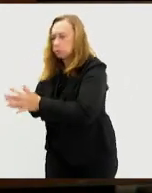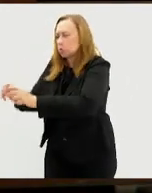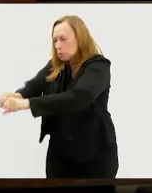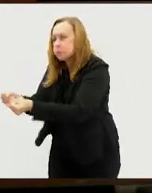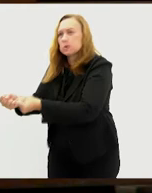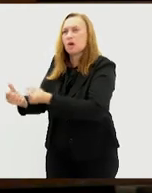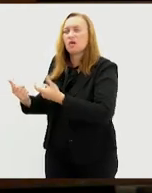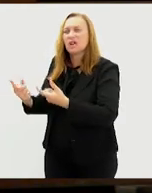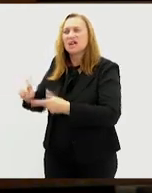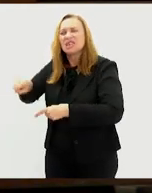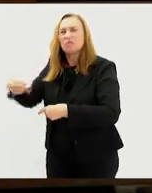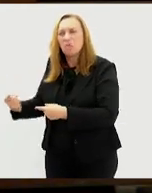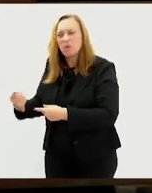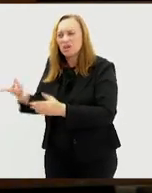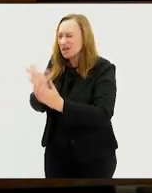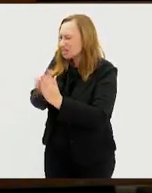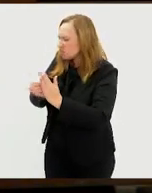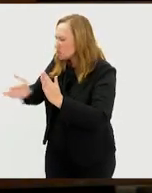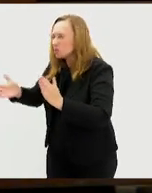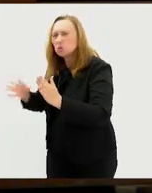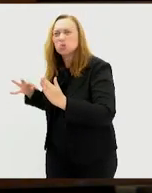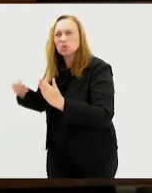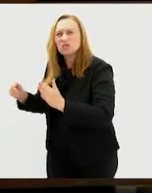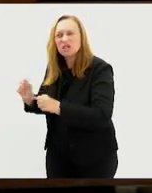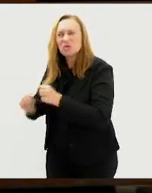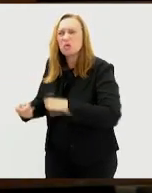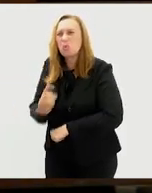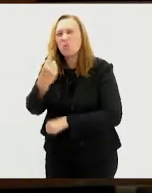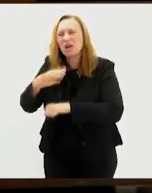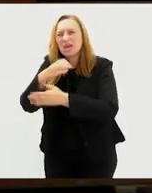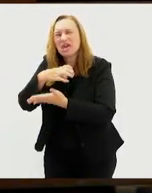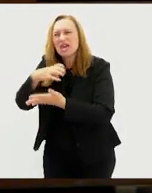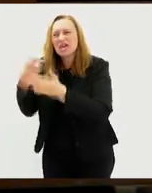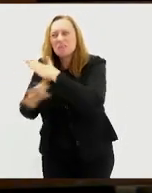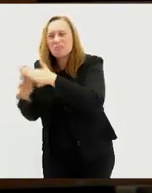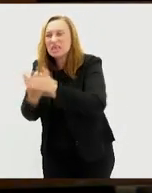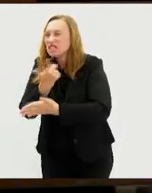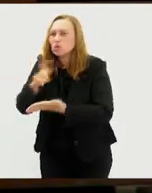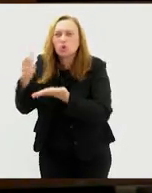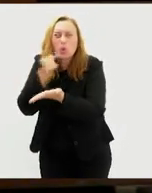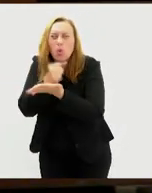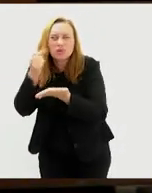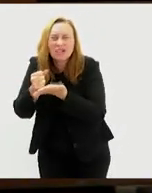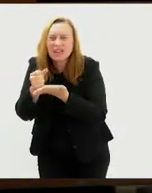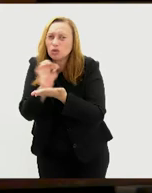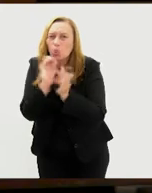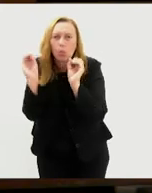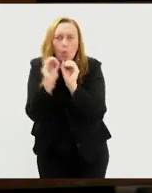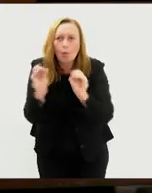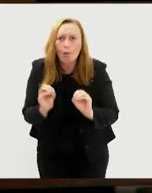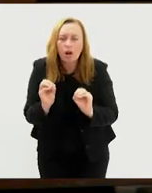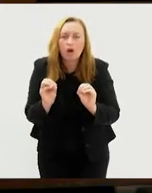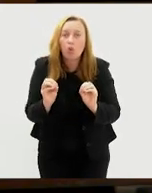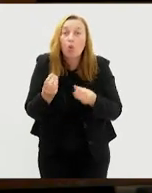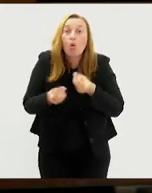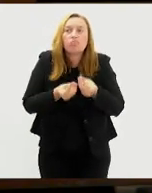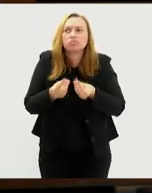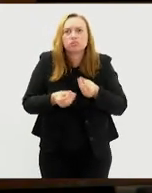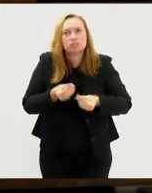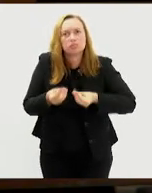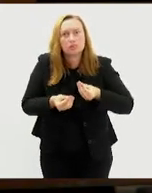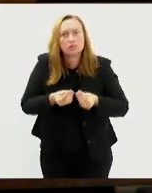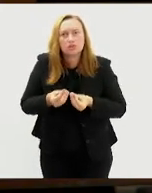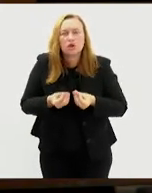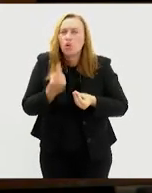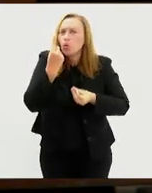esse processo sendo feito por uma empresa que não tem Contrato ora onde já se viu uma